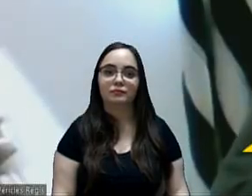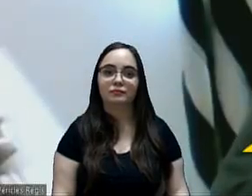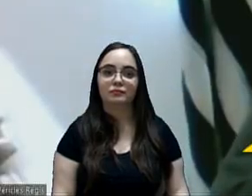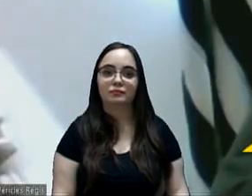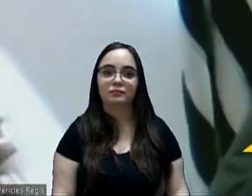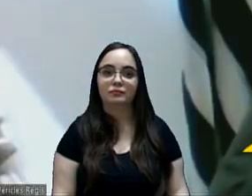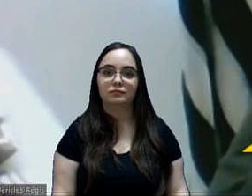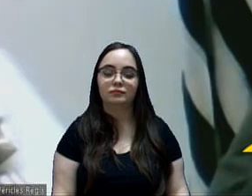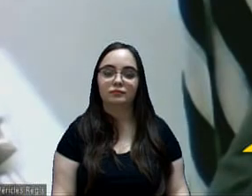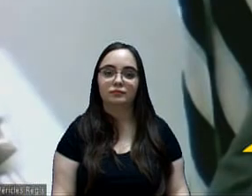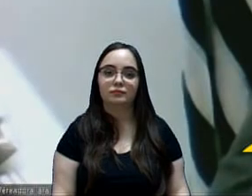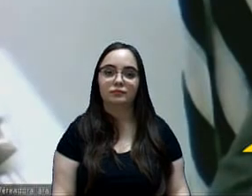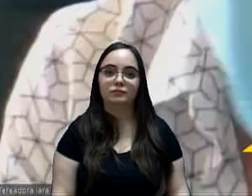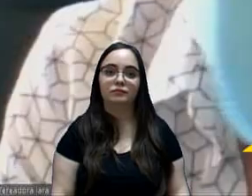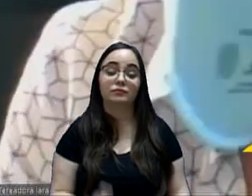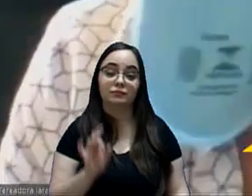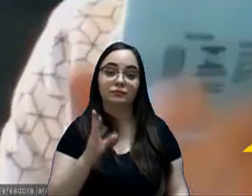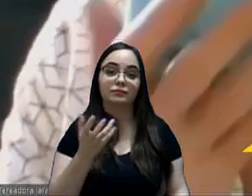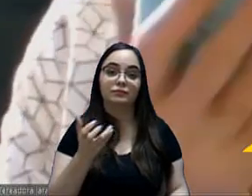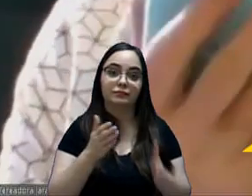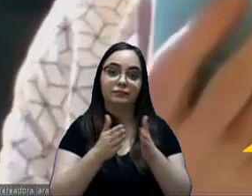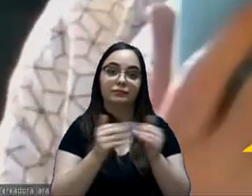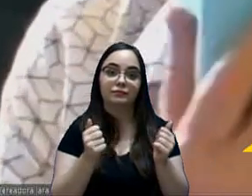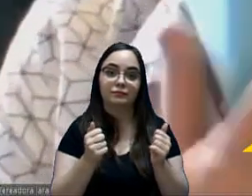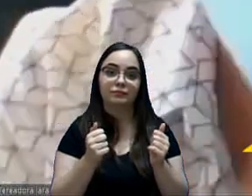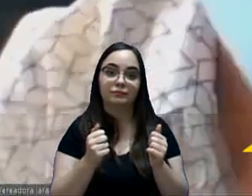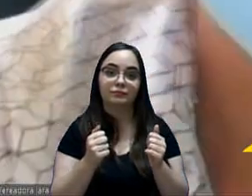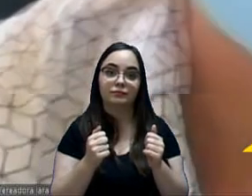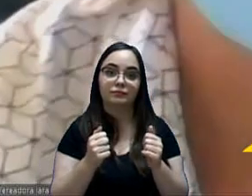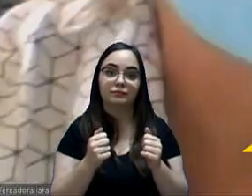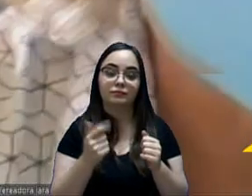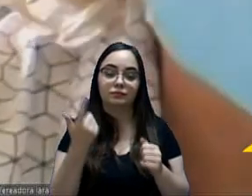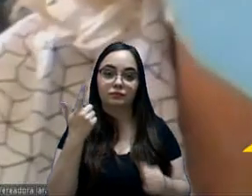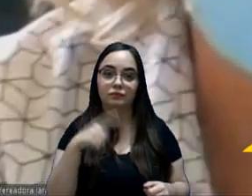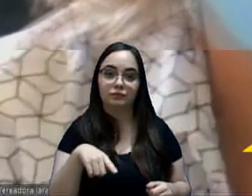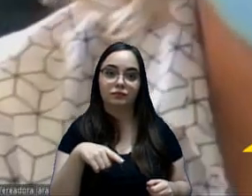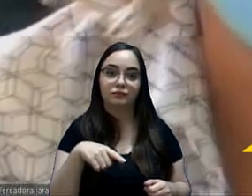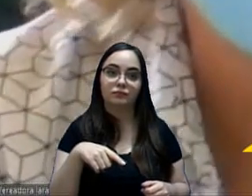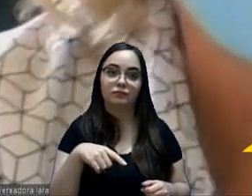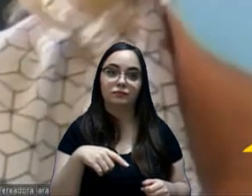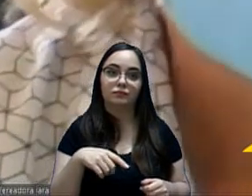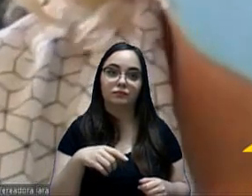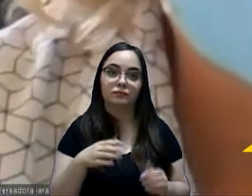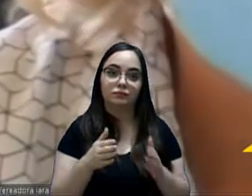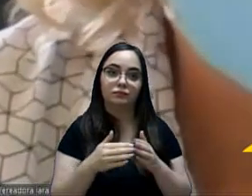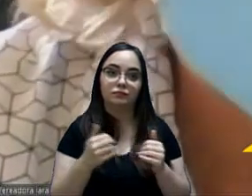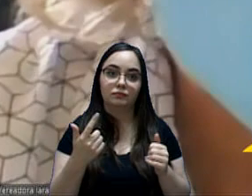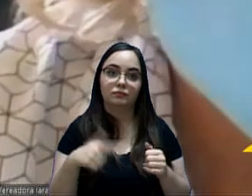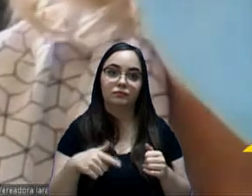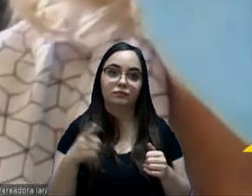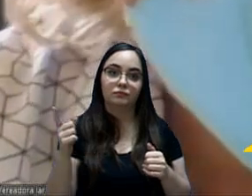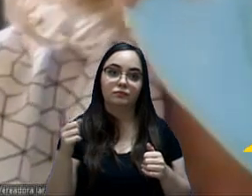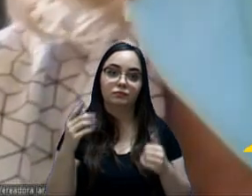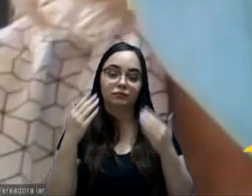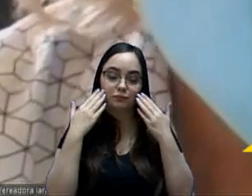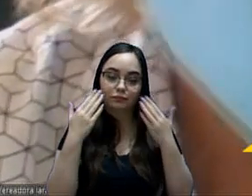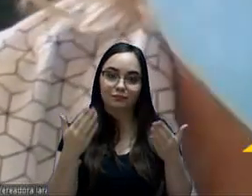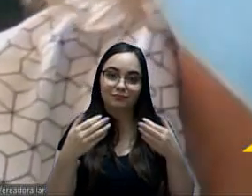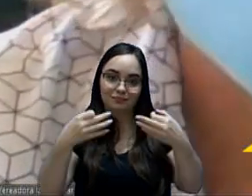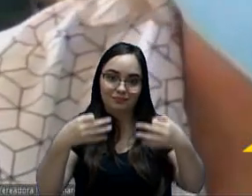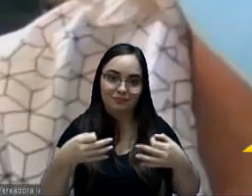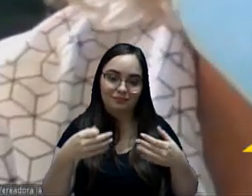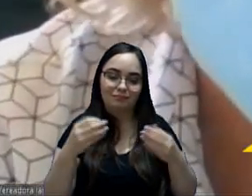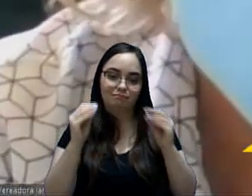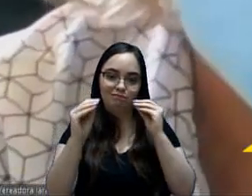Tá, obrigada. Só queria pedir novamente para essa questão da transparência dos dados, que